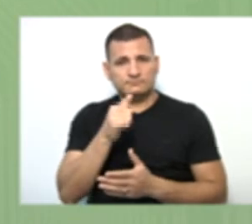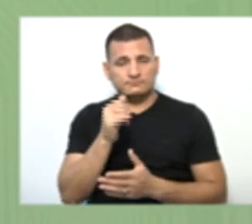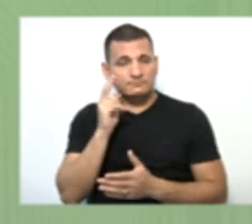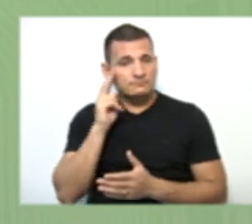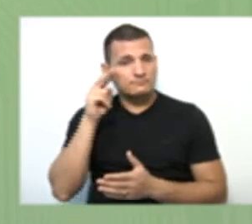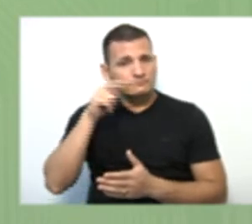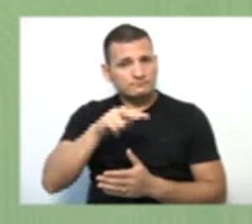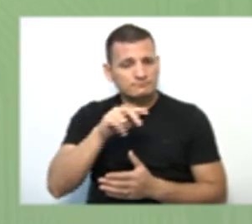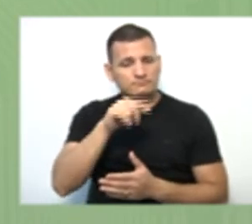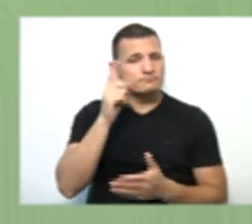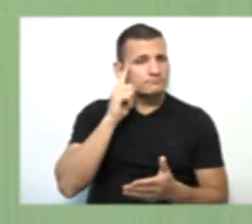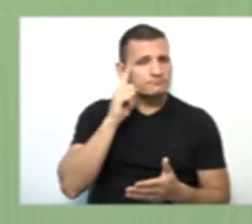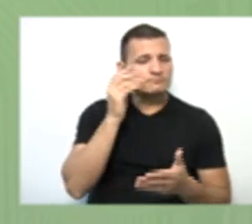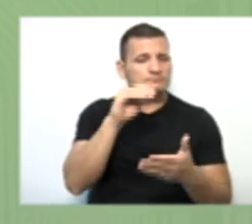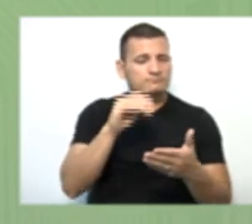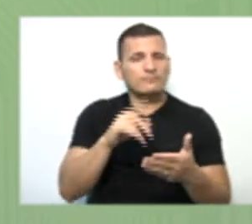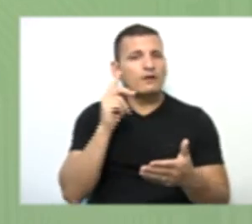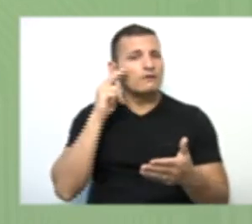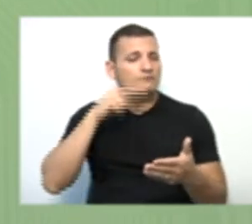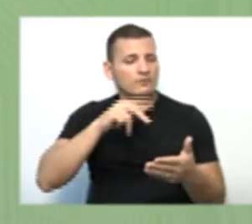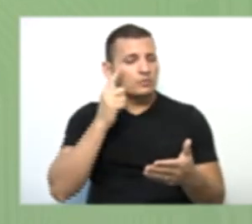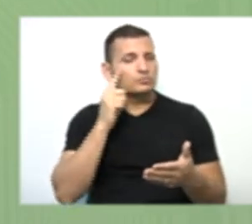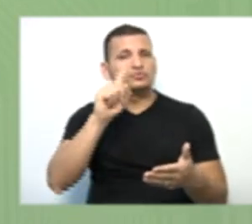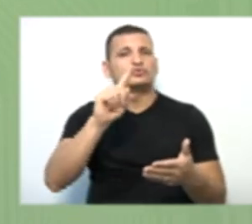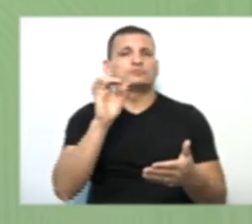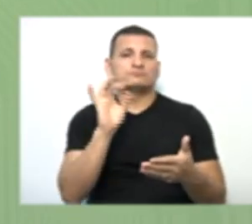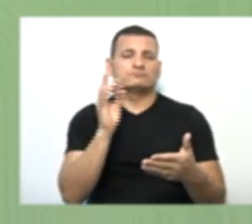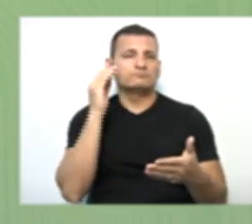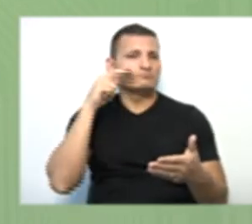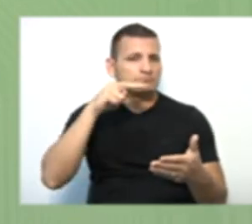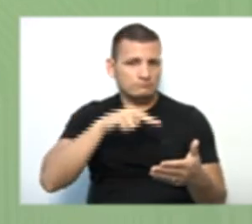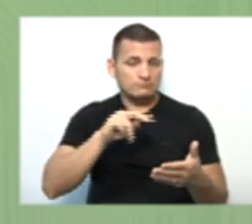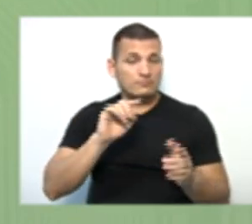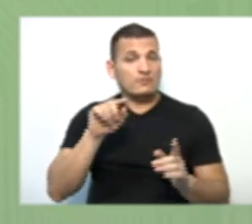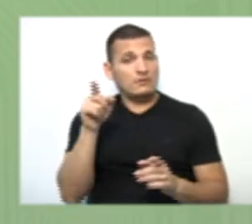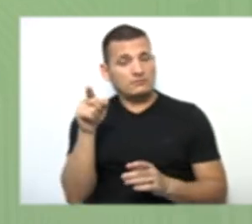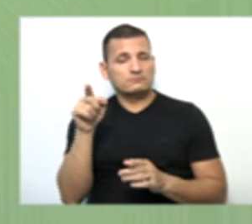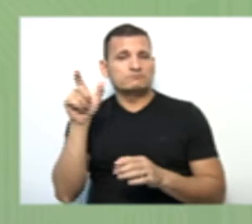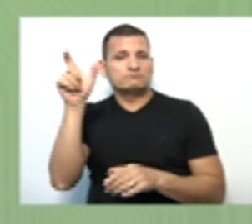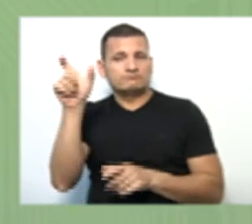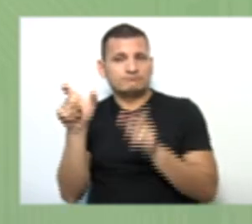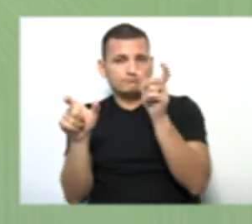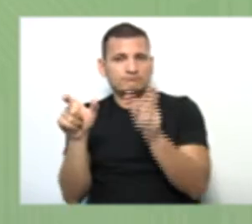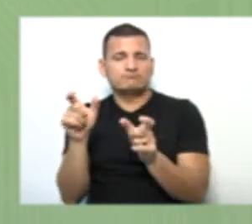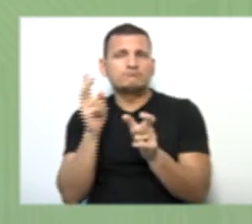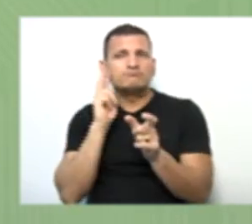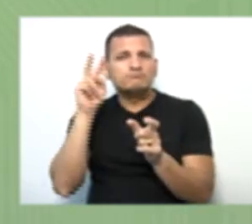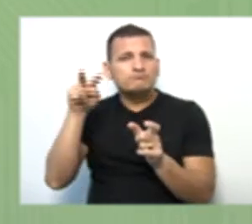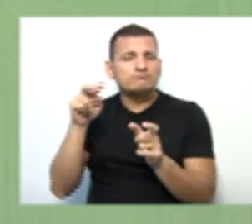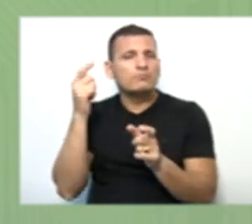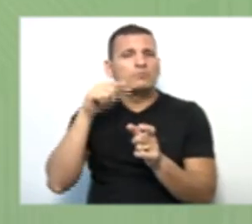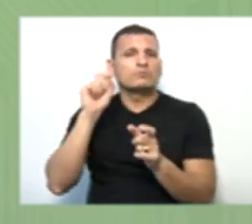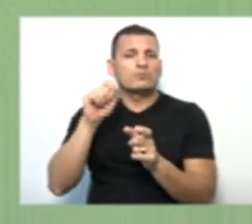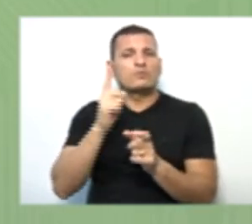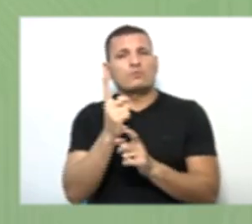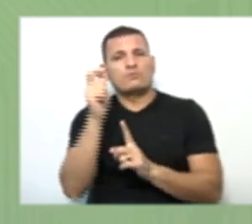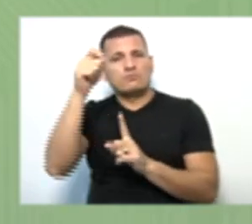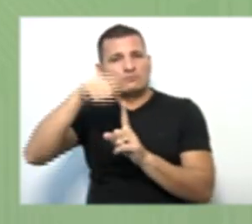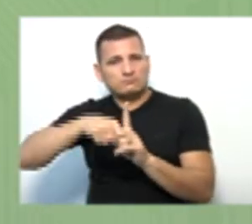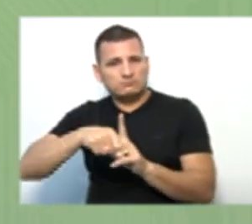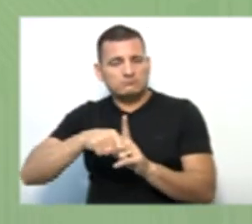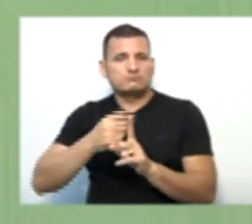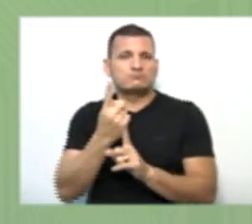a gente só ia ver um lançamento de um dia. Já no razonetes do conta caixa, o que nós vemos? O lançamento de um mês,